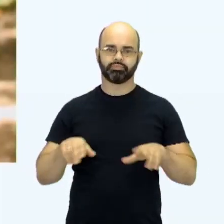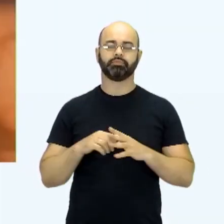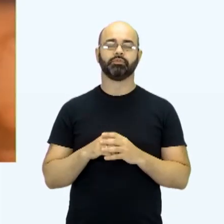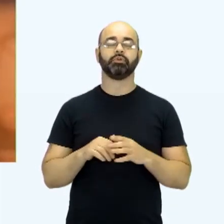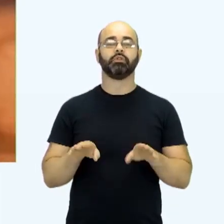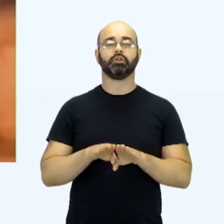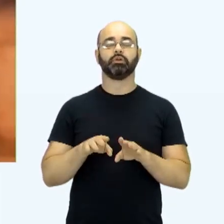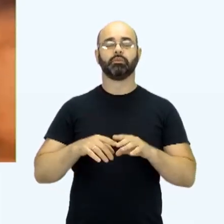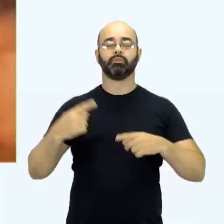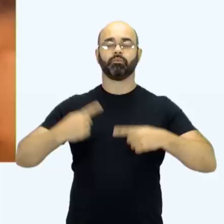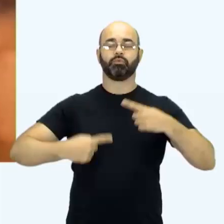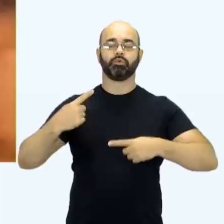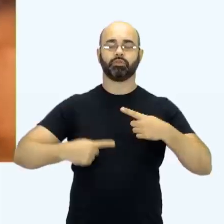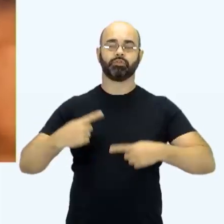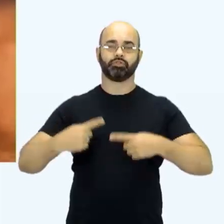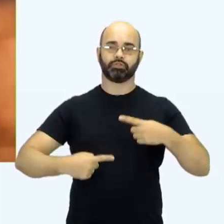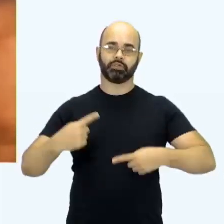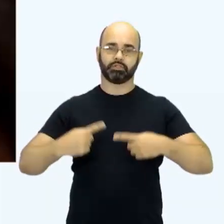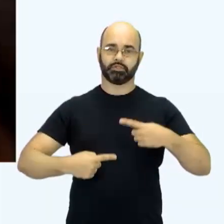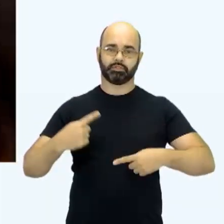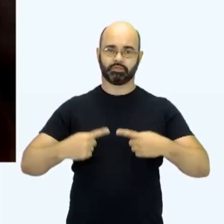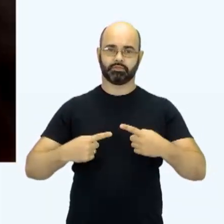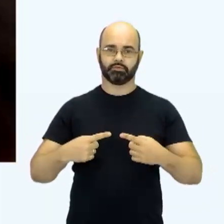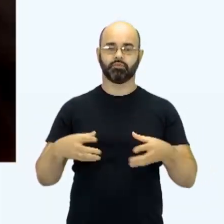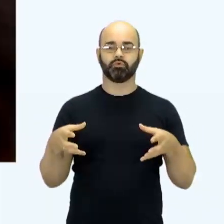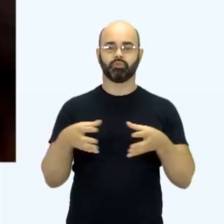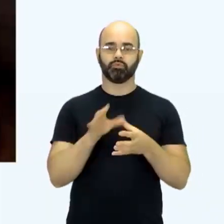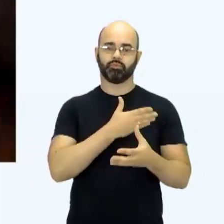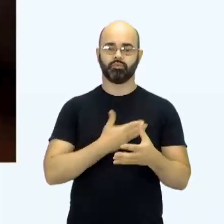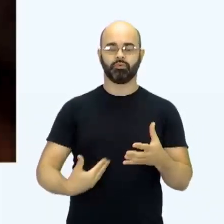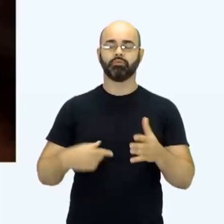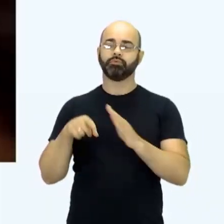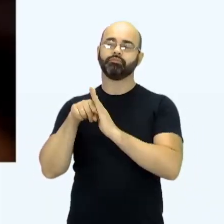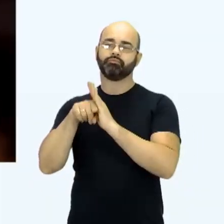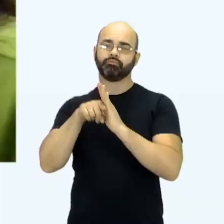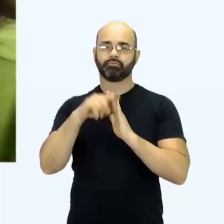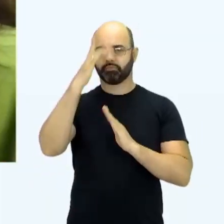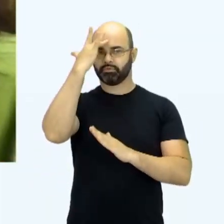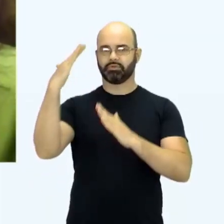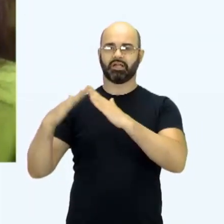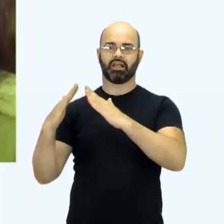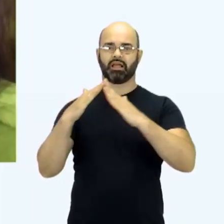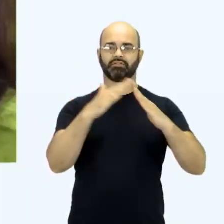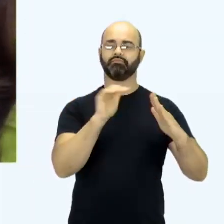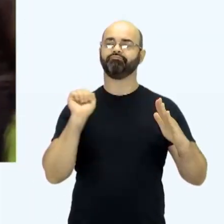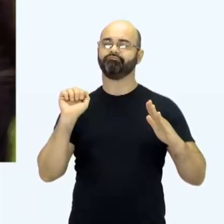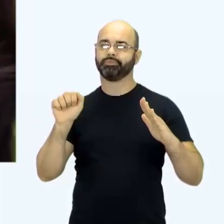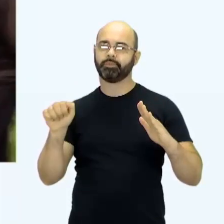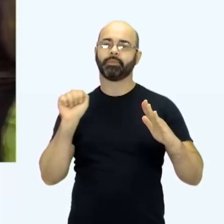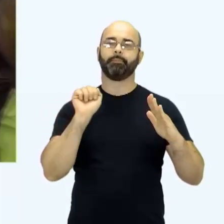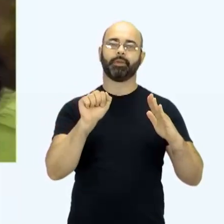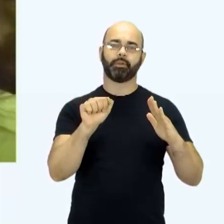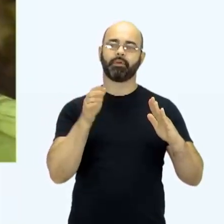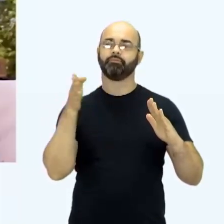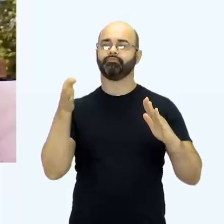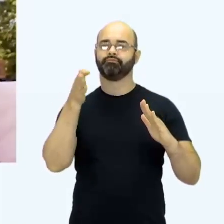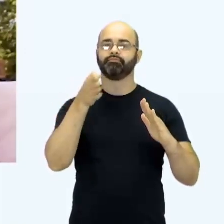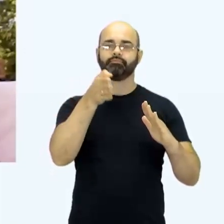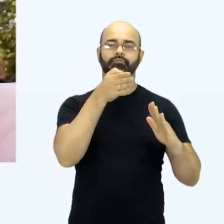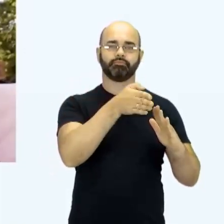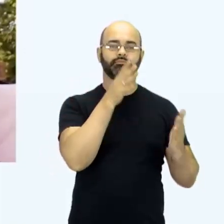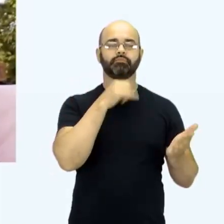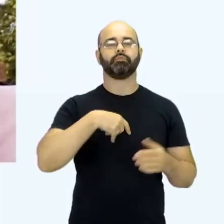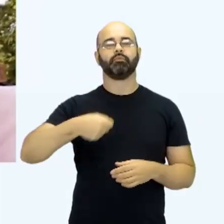na Resex Arapixi. Vieram voluntários entrevistar os moradores, aplicando questionários referente à situação do acesso à Bolsa Verde,